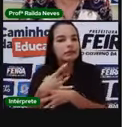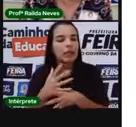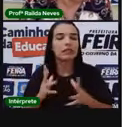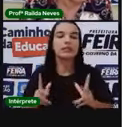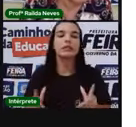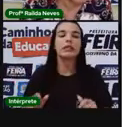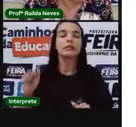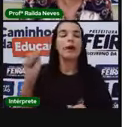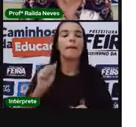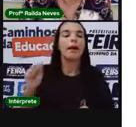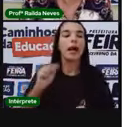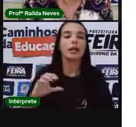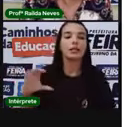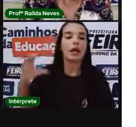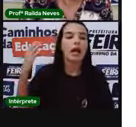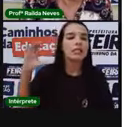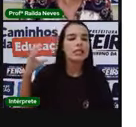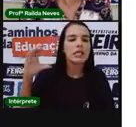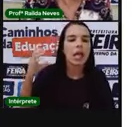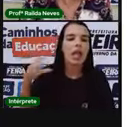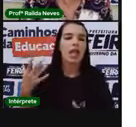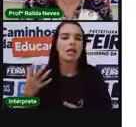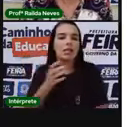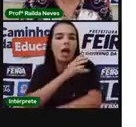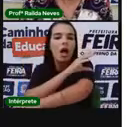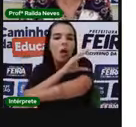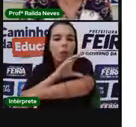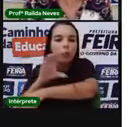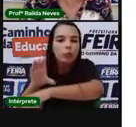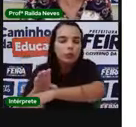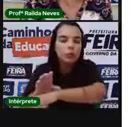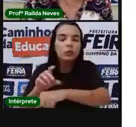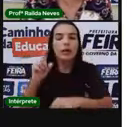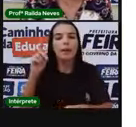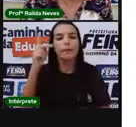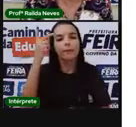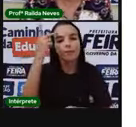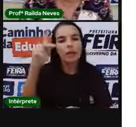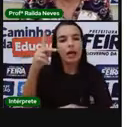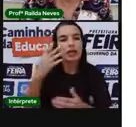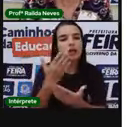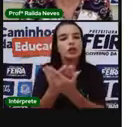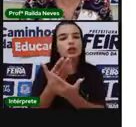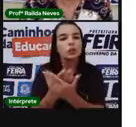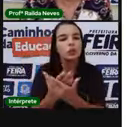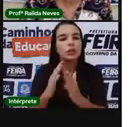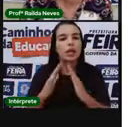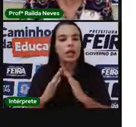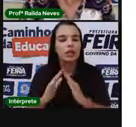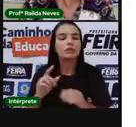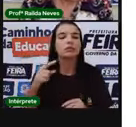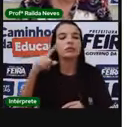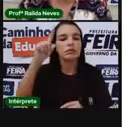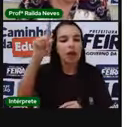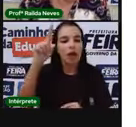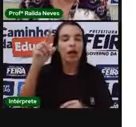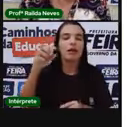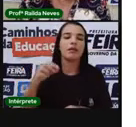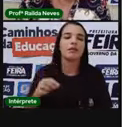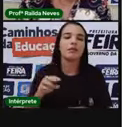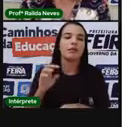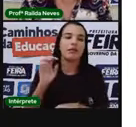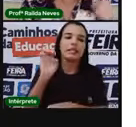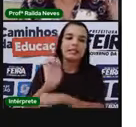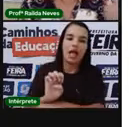de ciência e cultura para estudantes da rede estadual. Isso tudo é